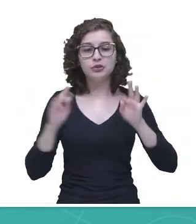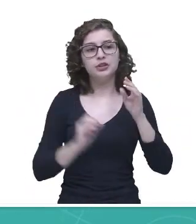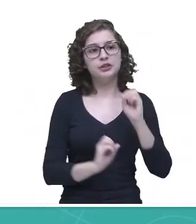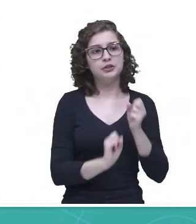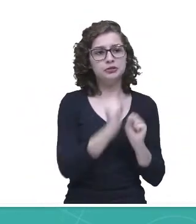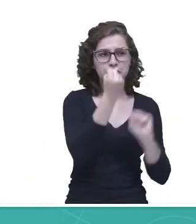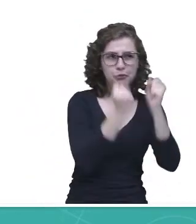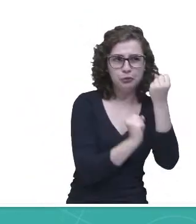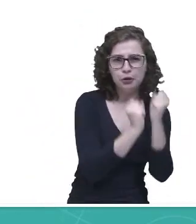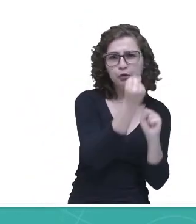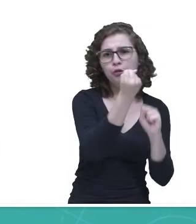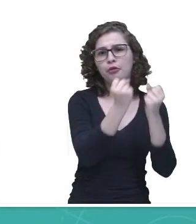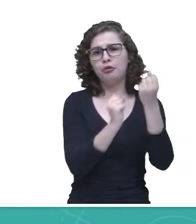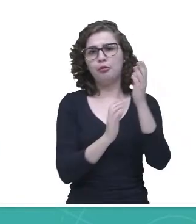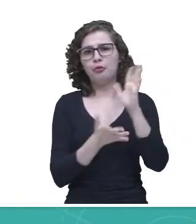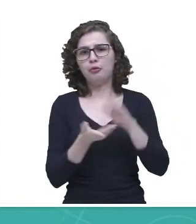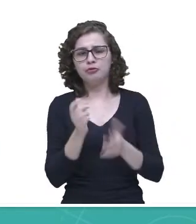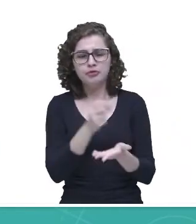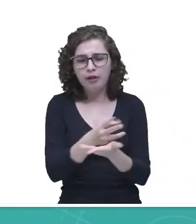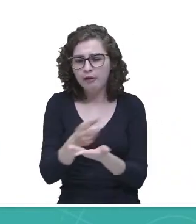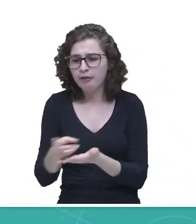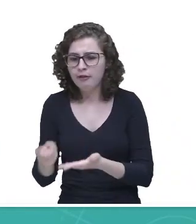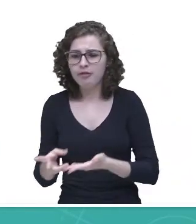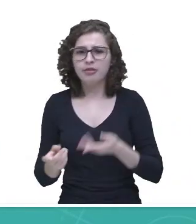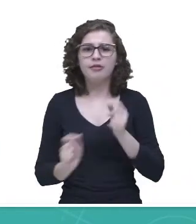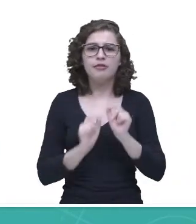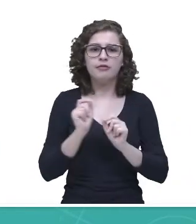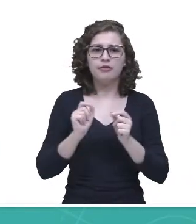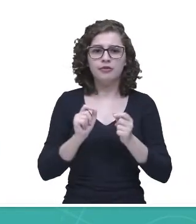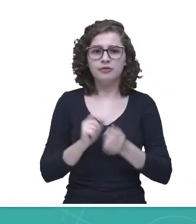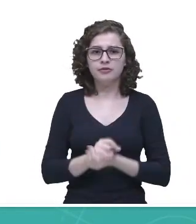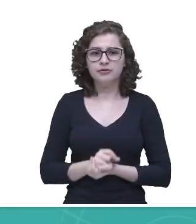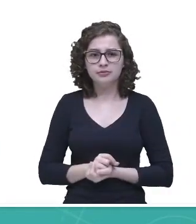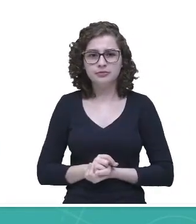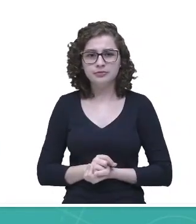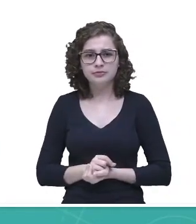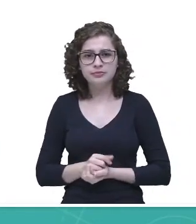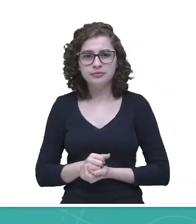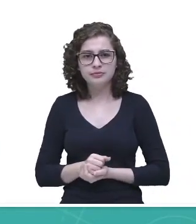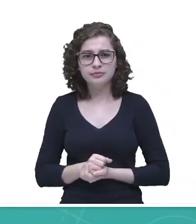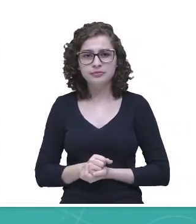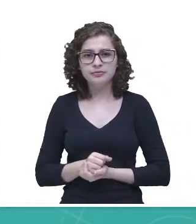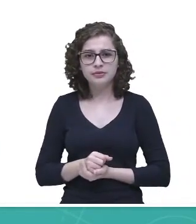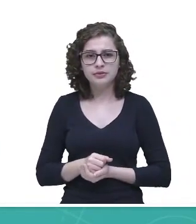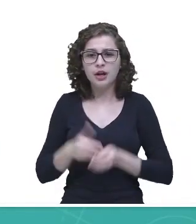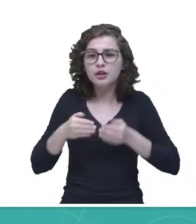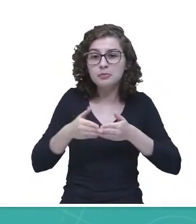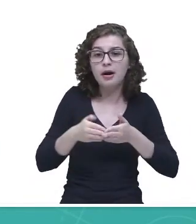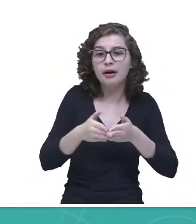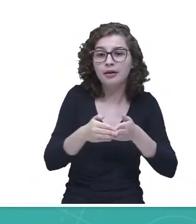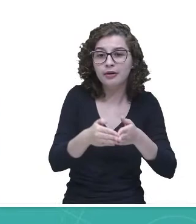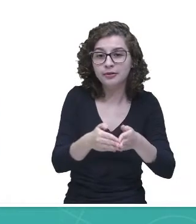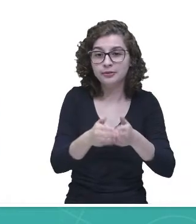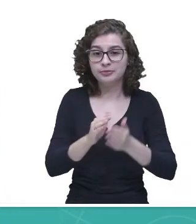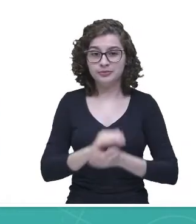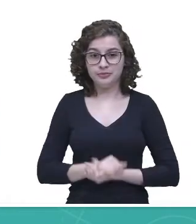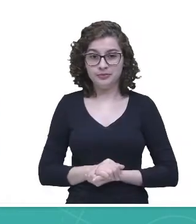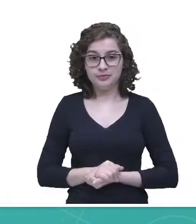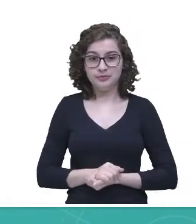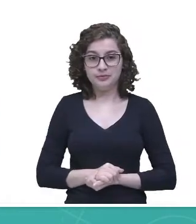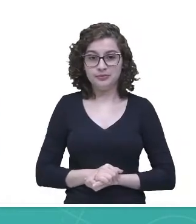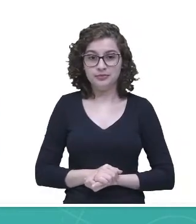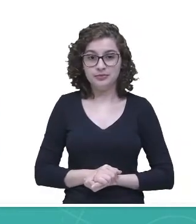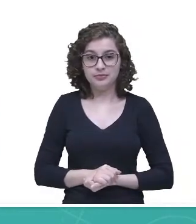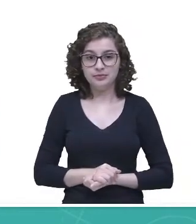então aquele comércio daquela cidade está ligado aos portos, que pode ser uma cidade portuária. Então, cada cidade ela vai ter a